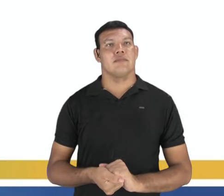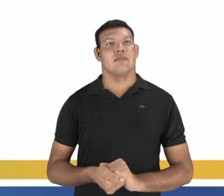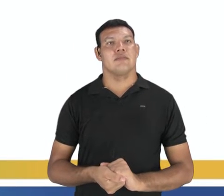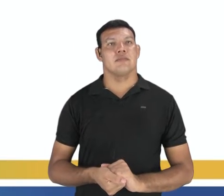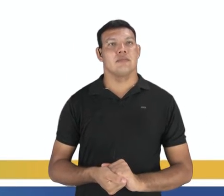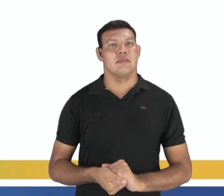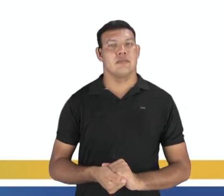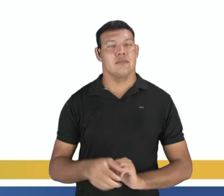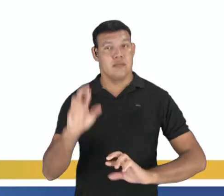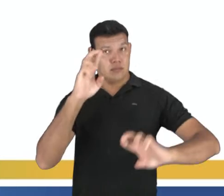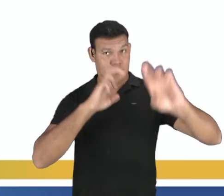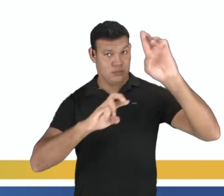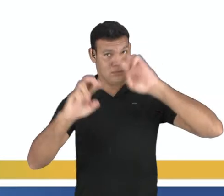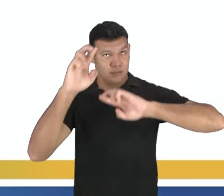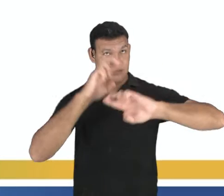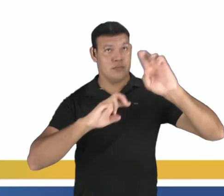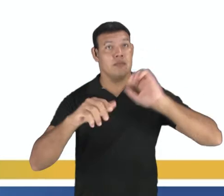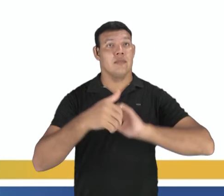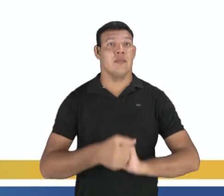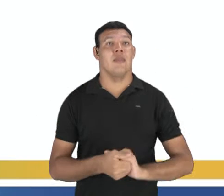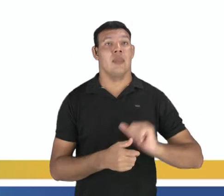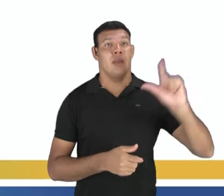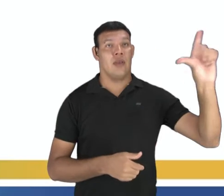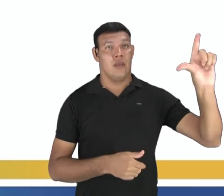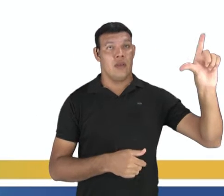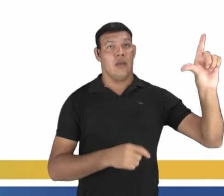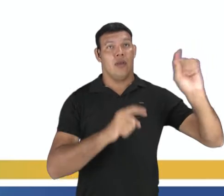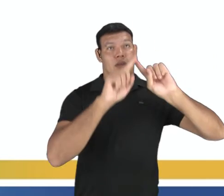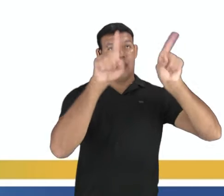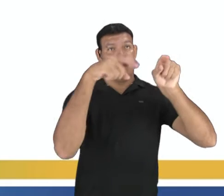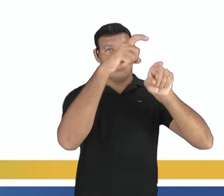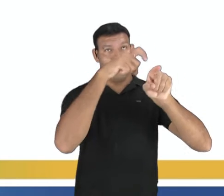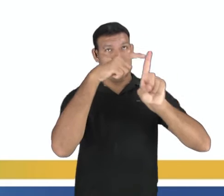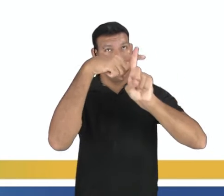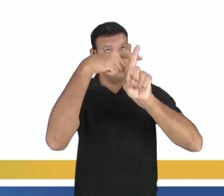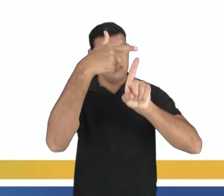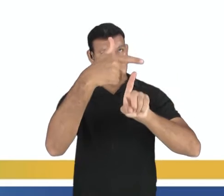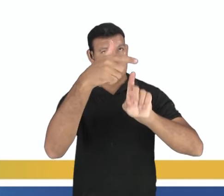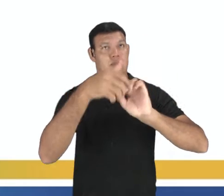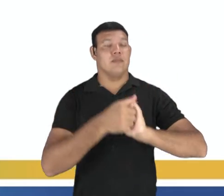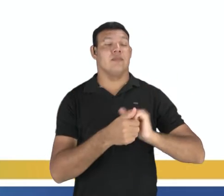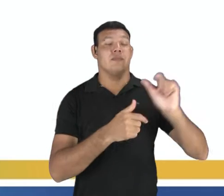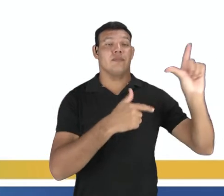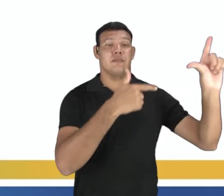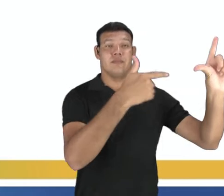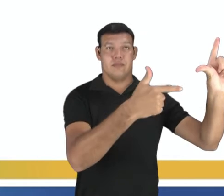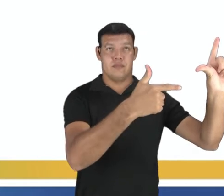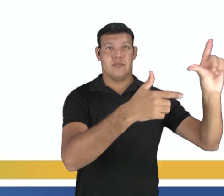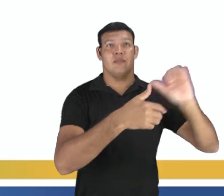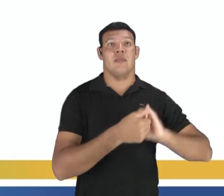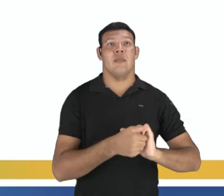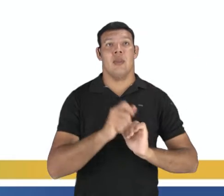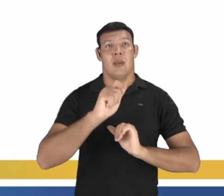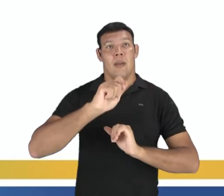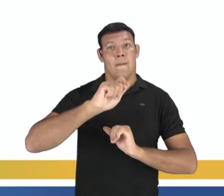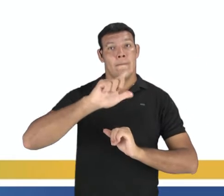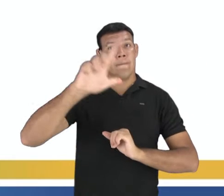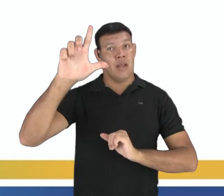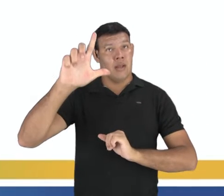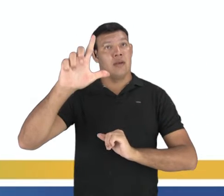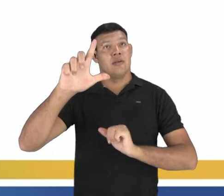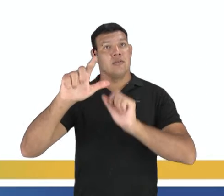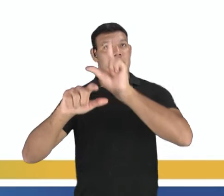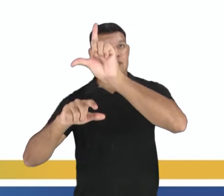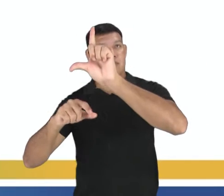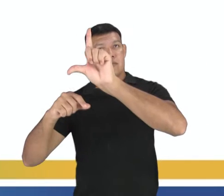Então, observe aí que nós vamos ter um logaritmo de x mais 2 de base 2 maior que o